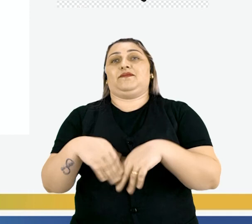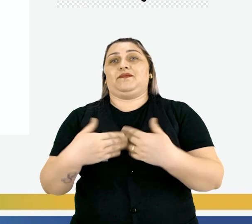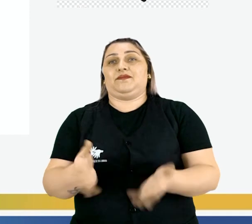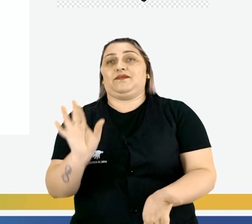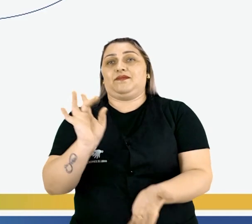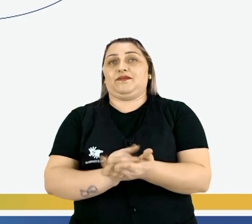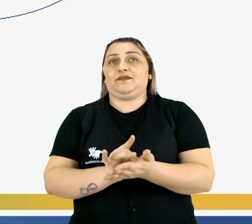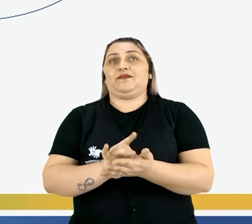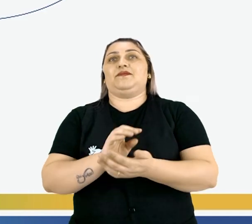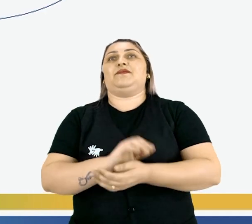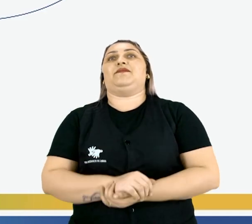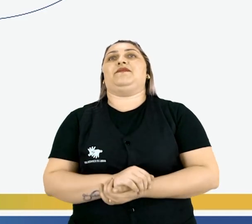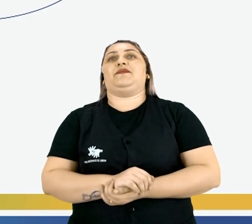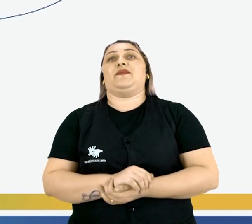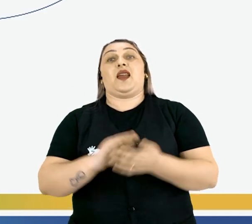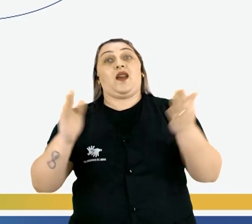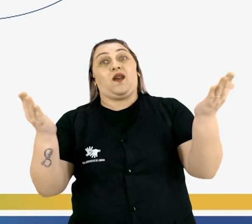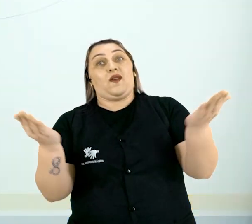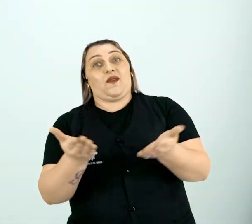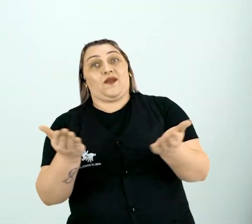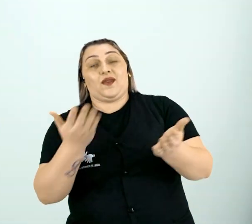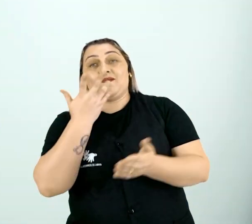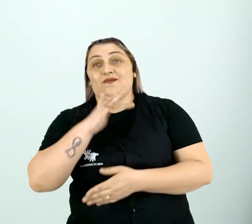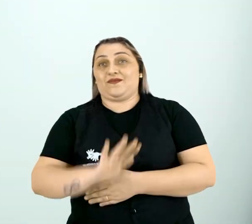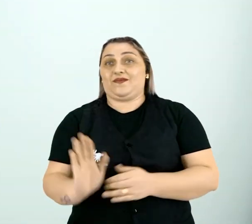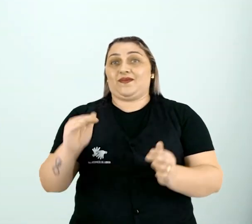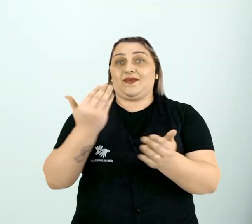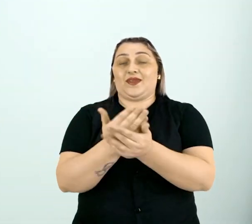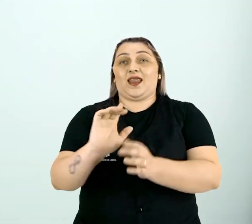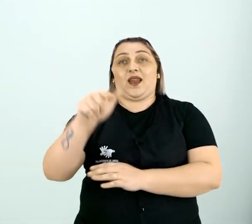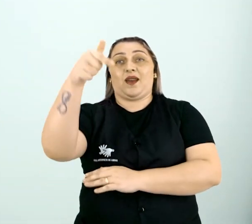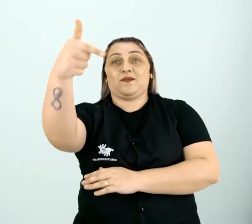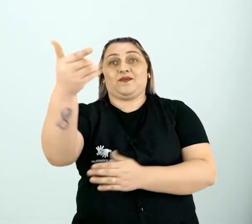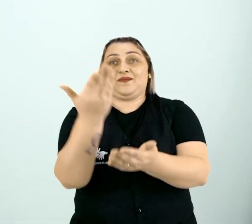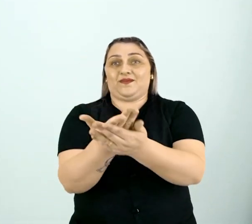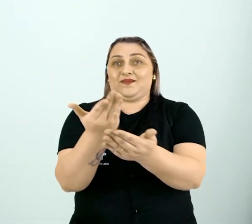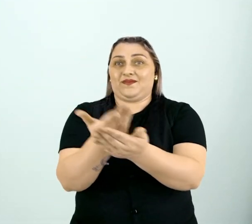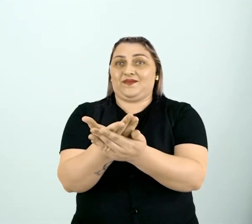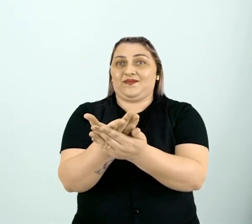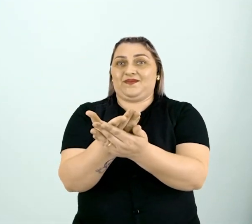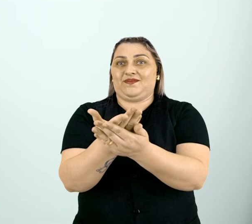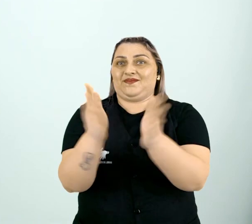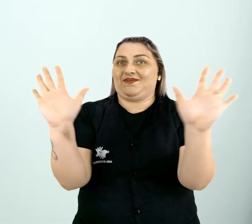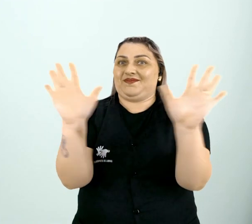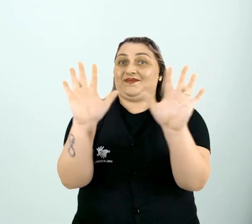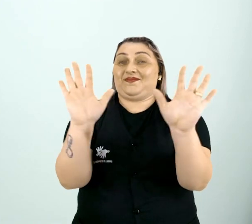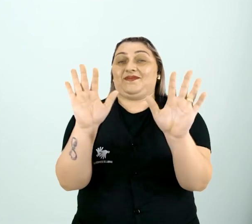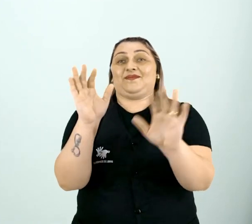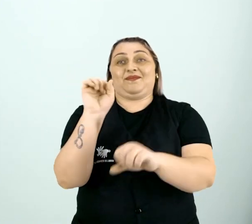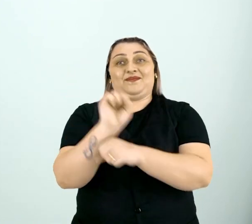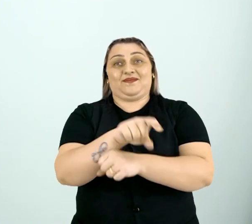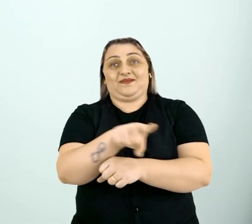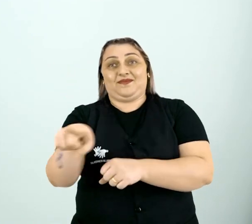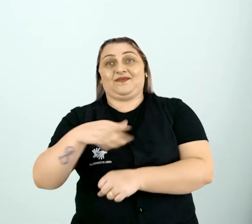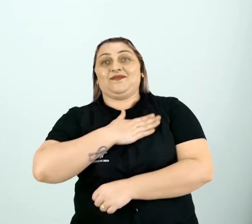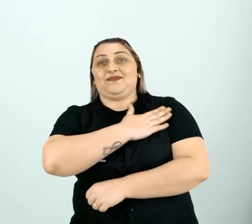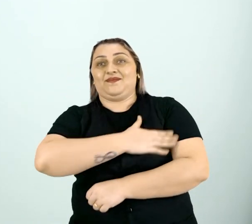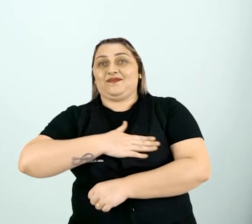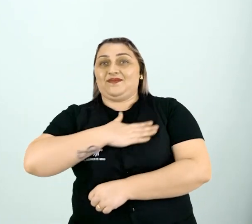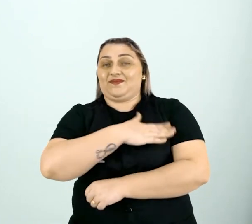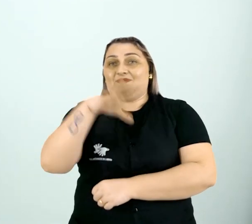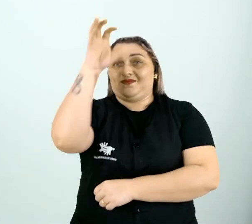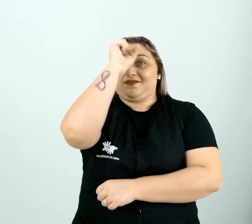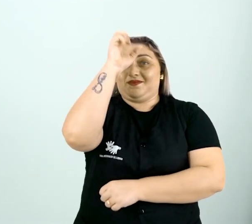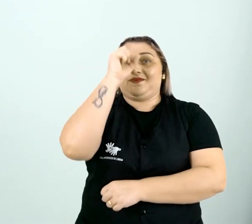verdade? Por hoje é só, crianças. Até a próxima. Espero que vocês tenham